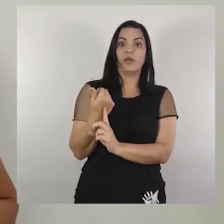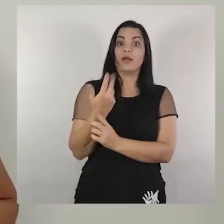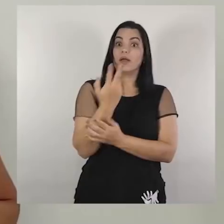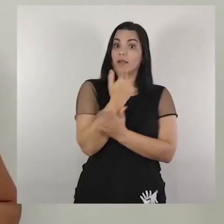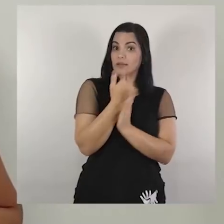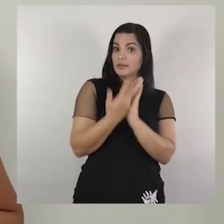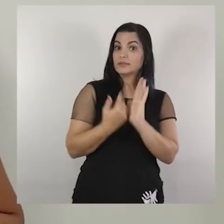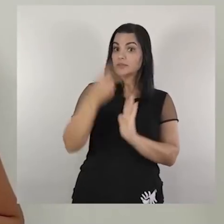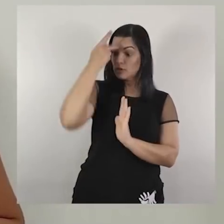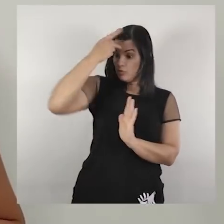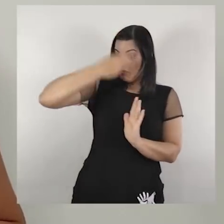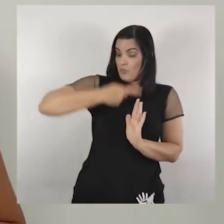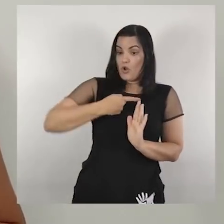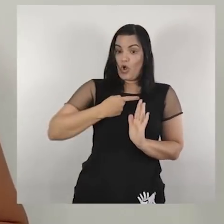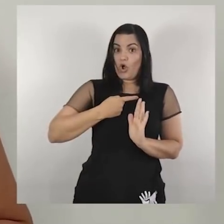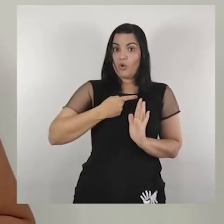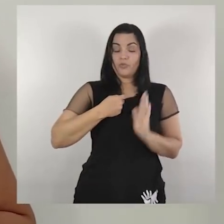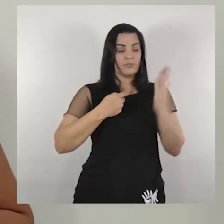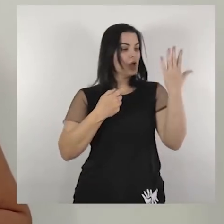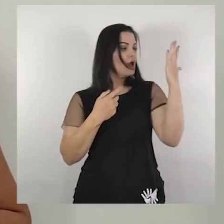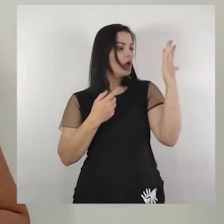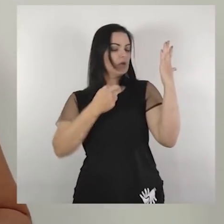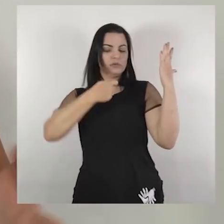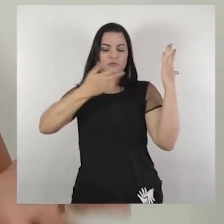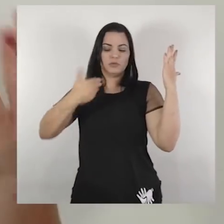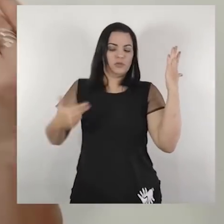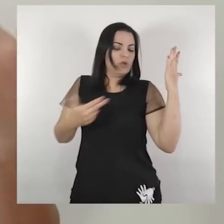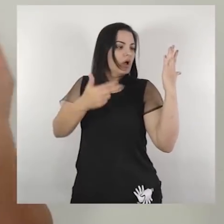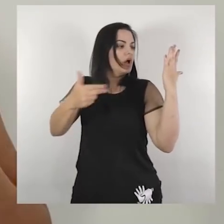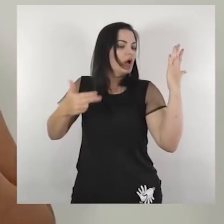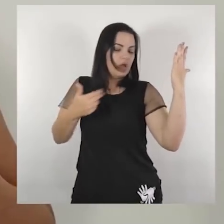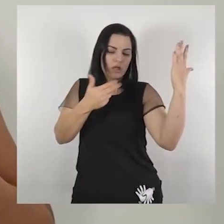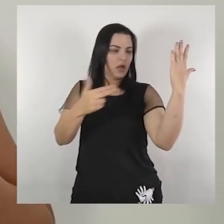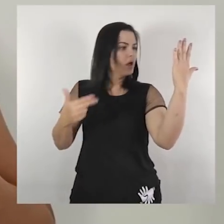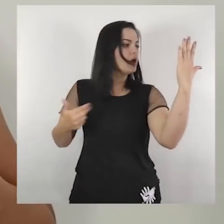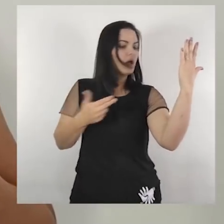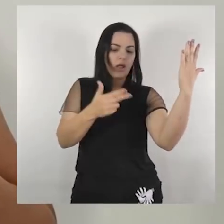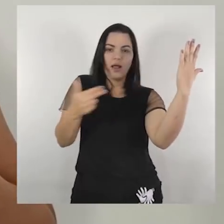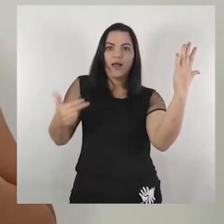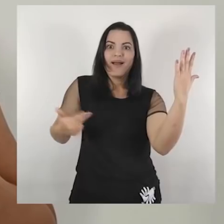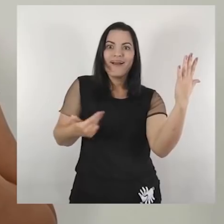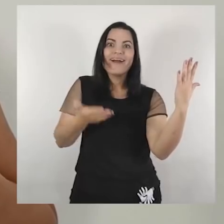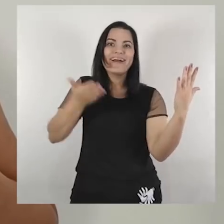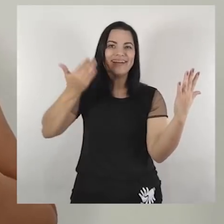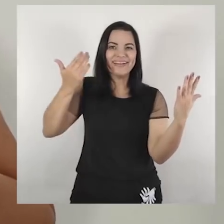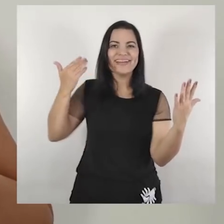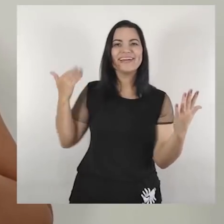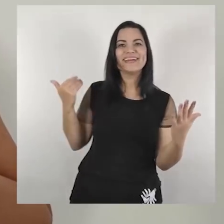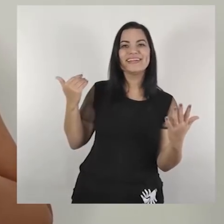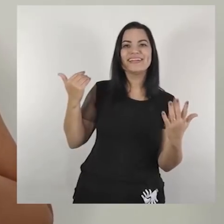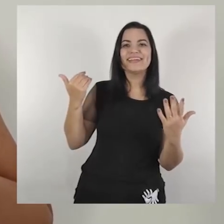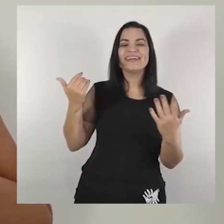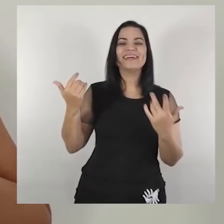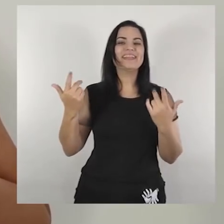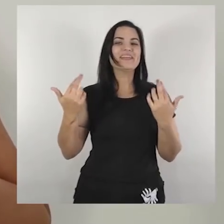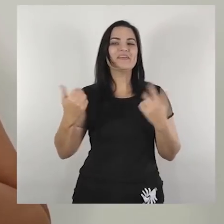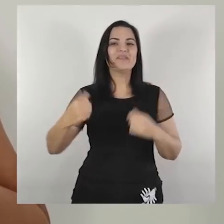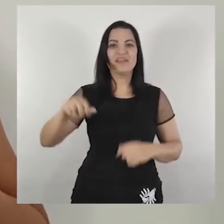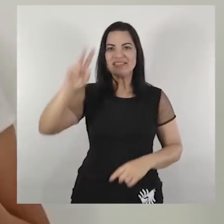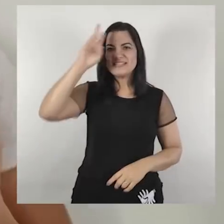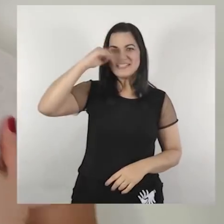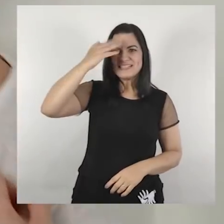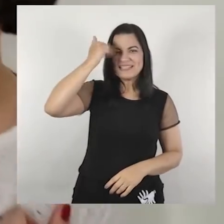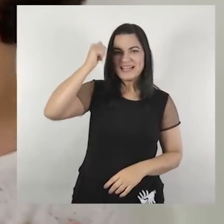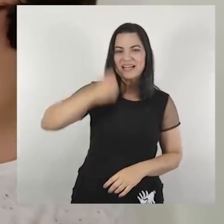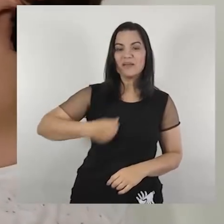autorretrato? Isso! Autorretrato é aquele retrato que a gente faz da gente mesmo, né? É a selfie de antigamente, né? Hoje em